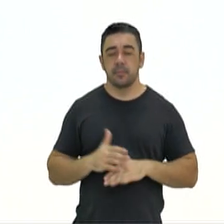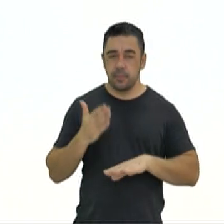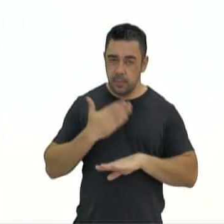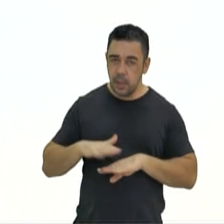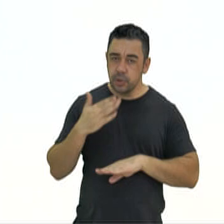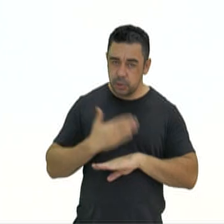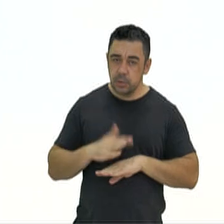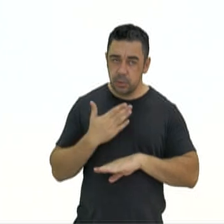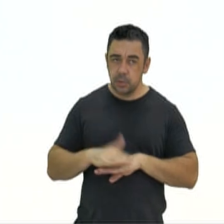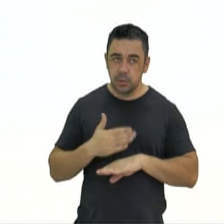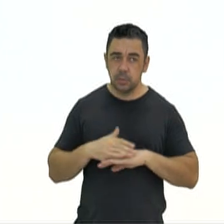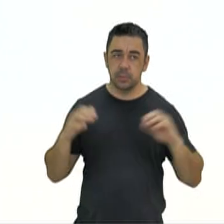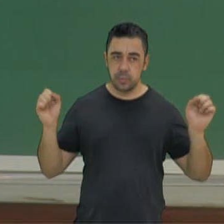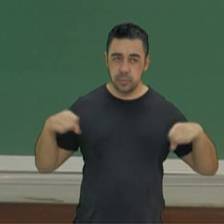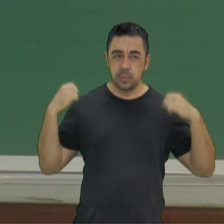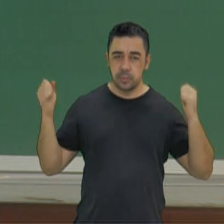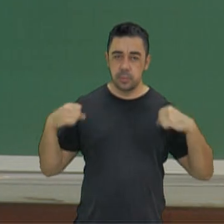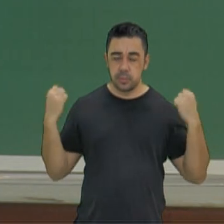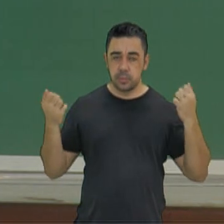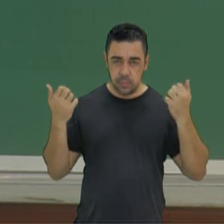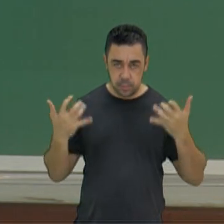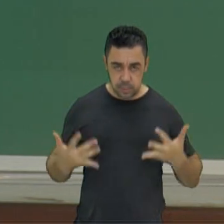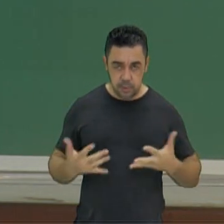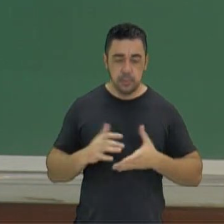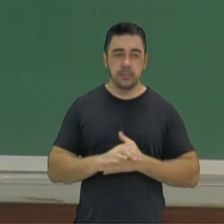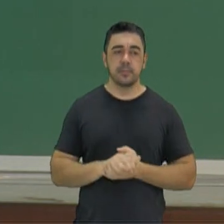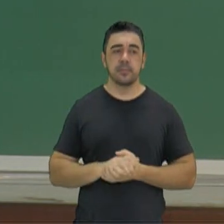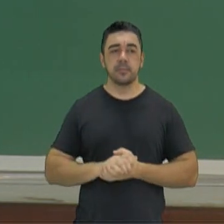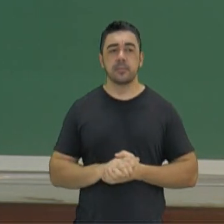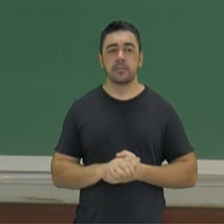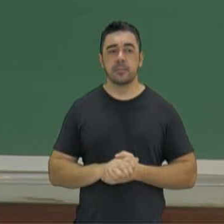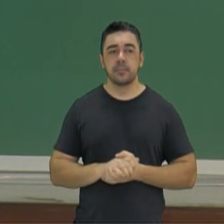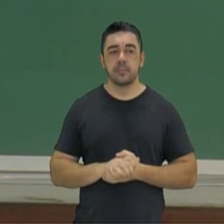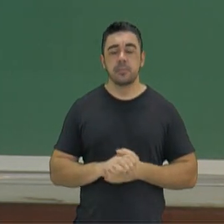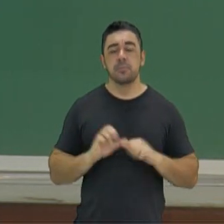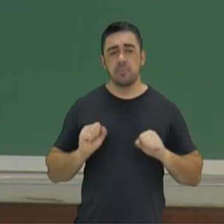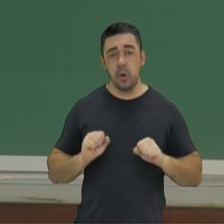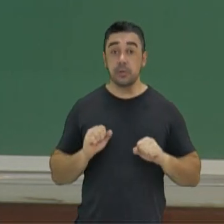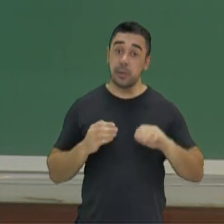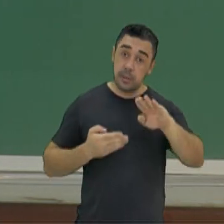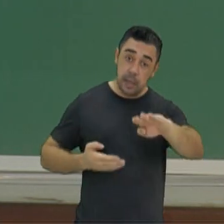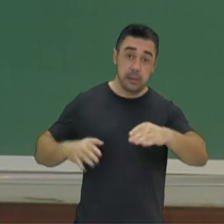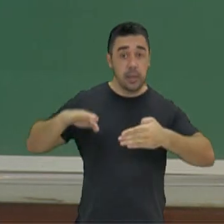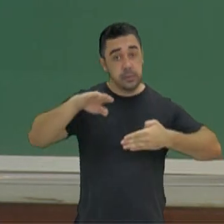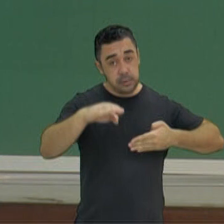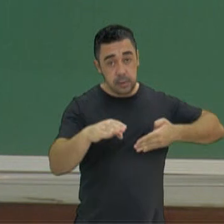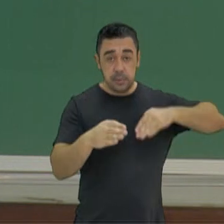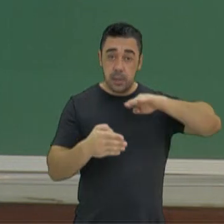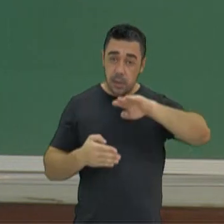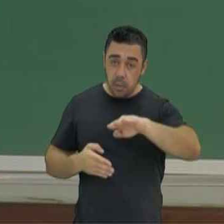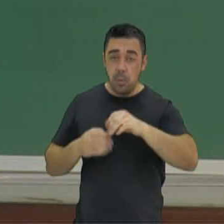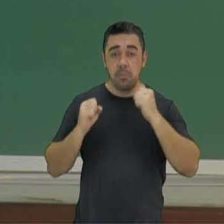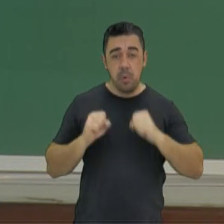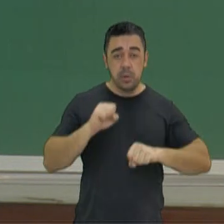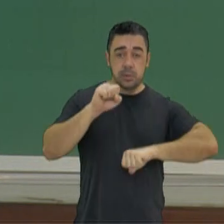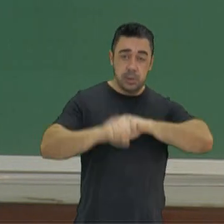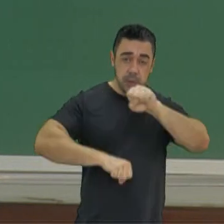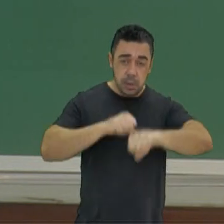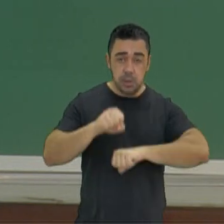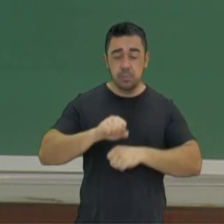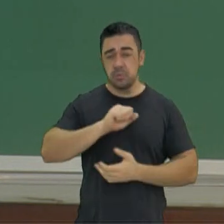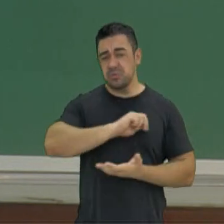Exercícios físicos, como nós já estamos frisando. Pode ser a natação, pode ser ciclismo, pode ser vários tipos de